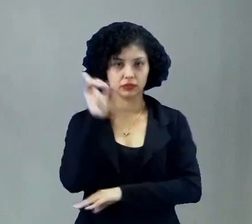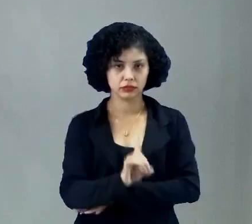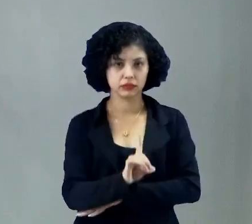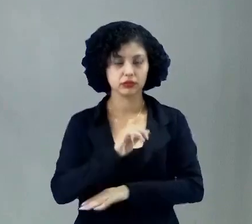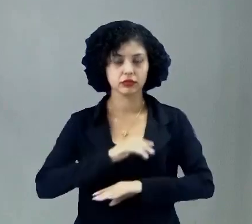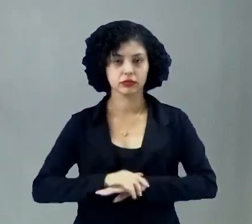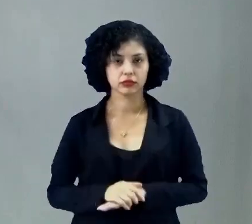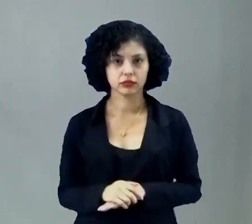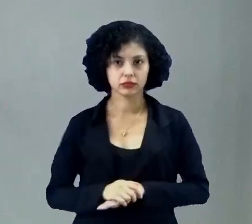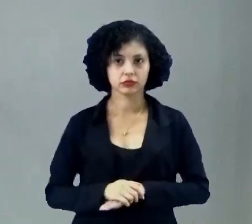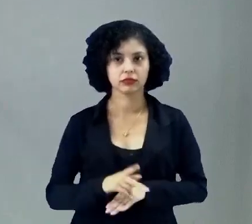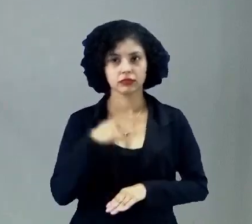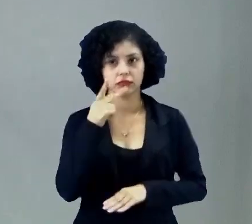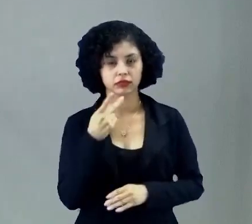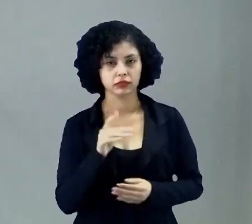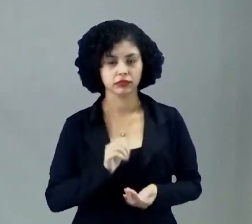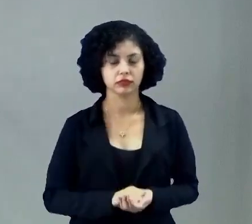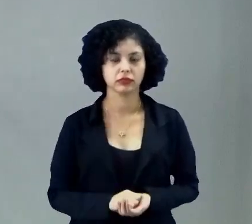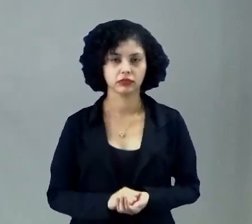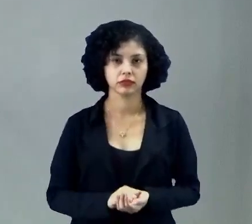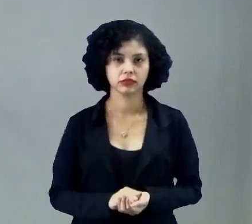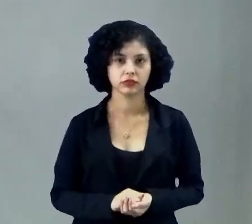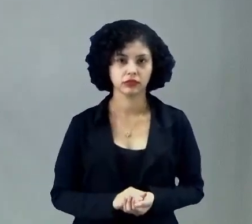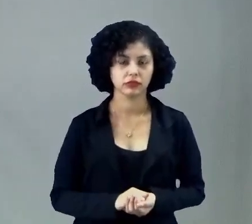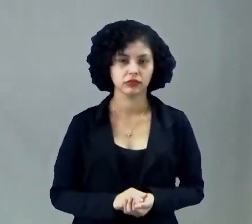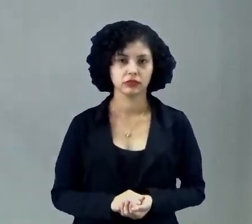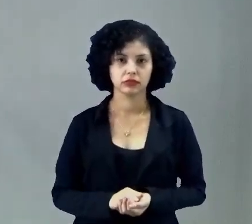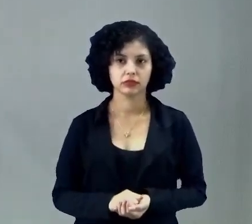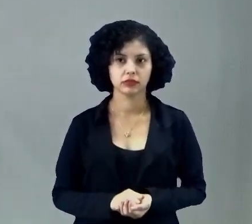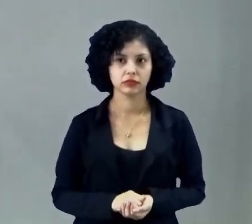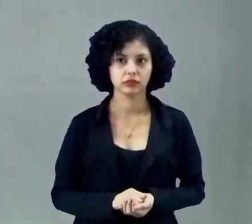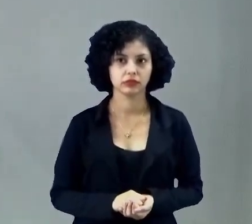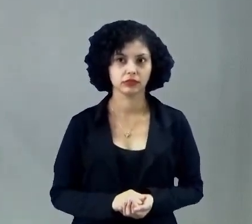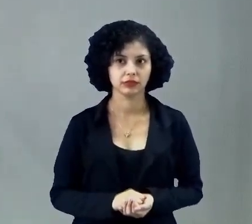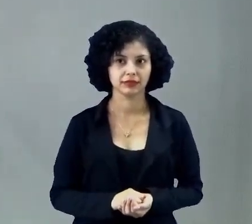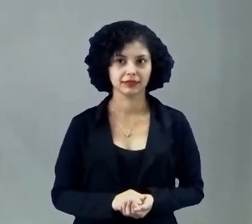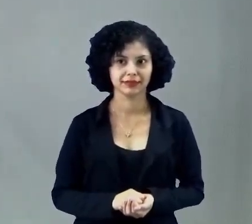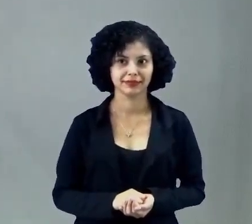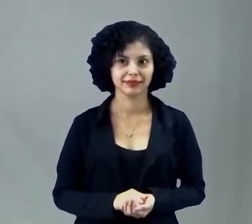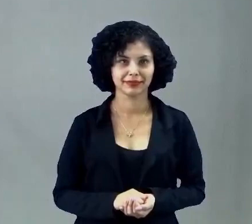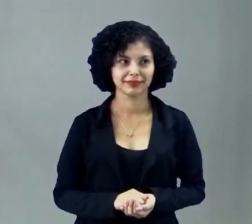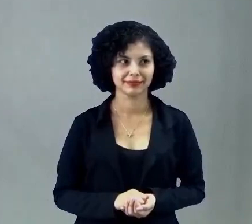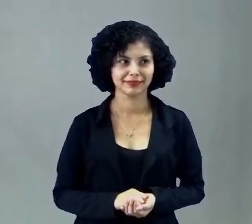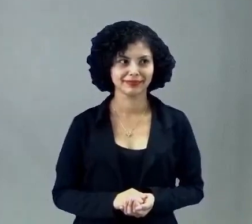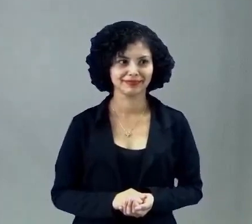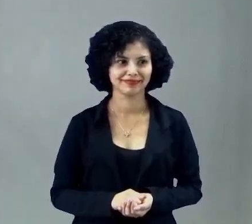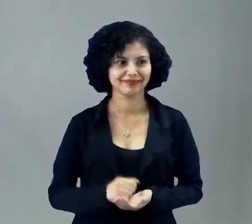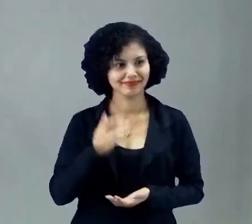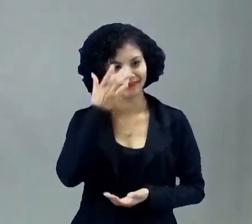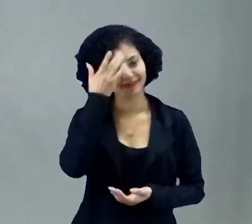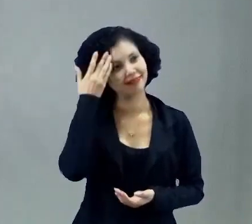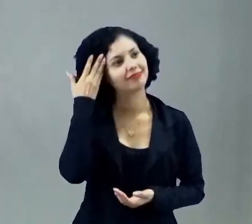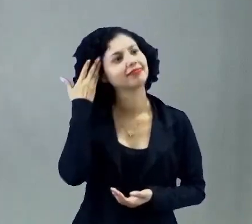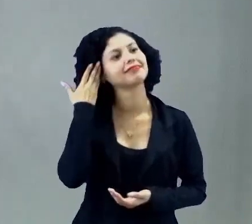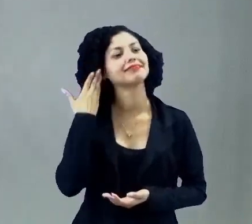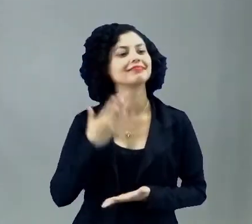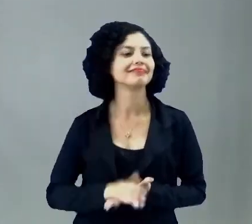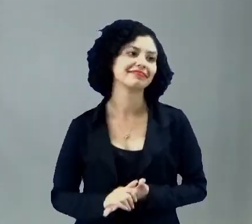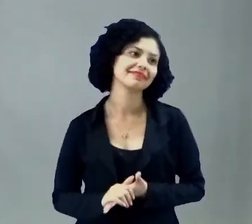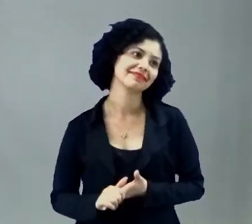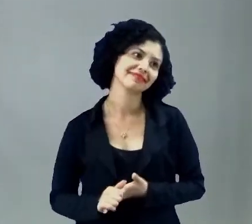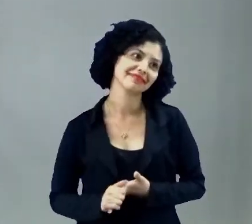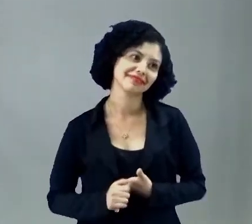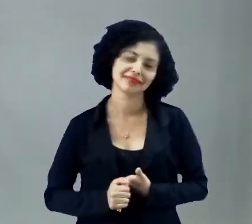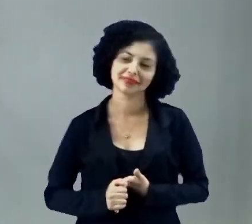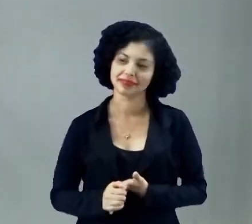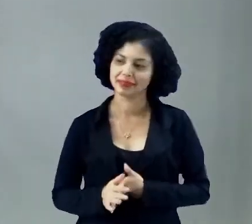Direito, mencionamos a questão... Ai, deu branco. Para aí, a